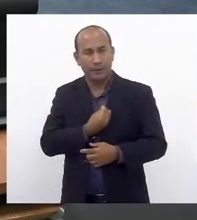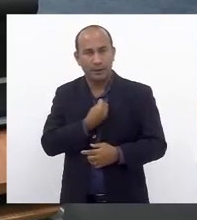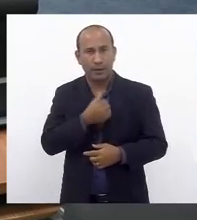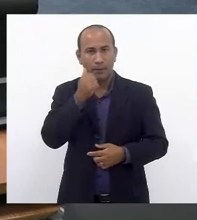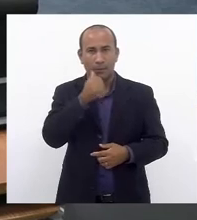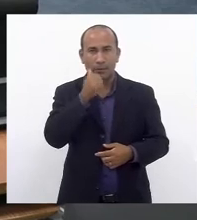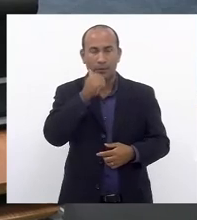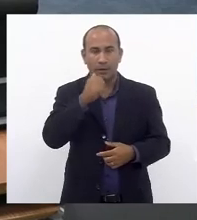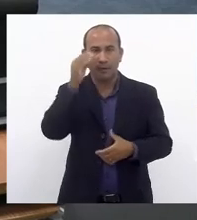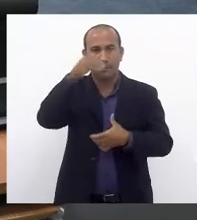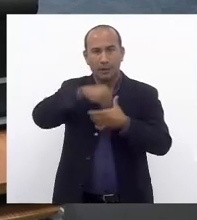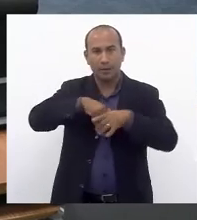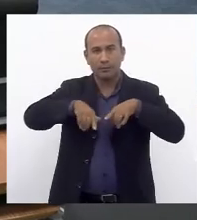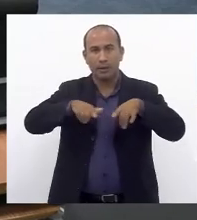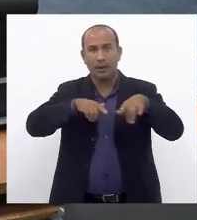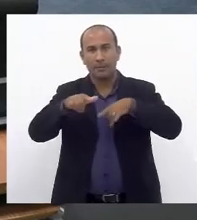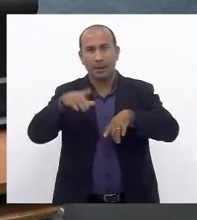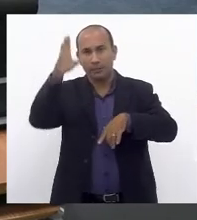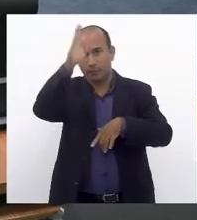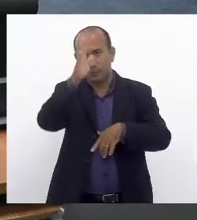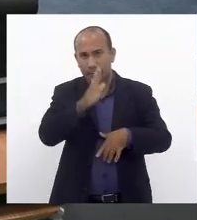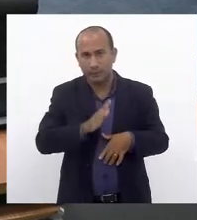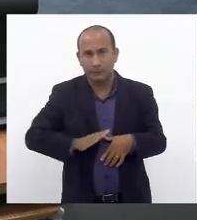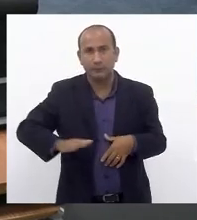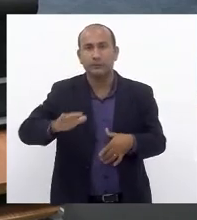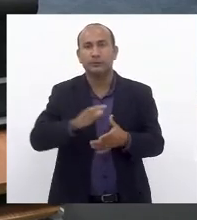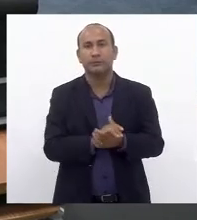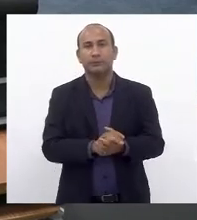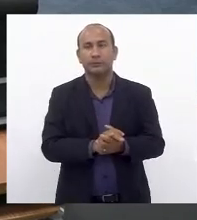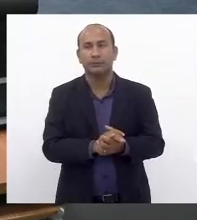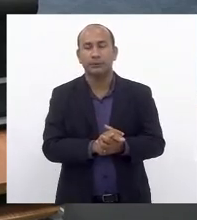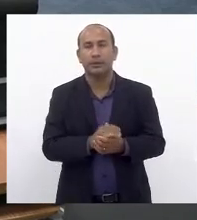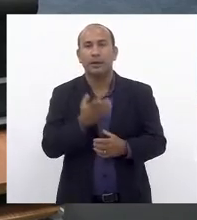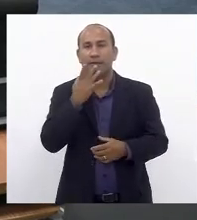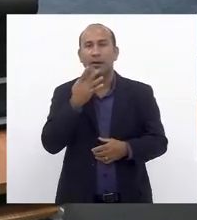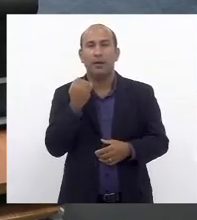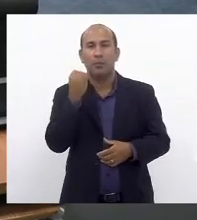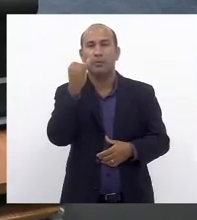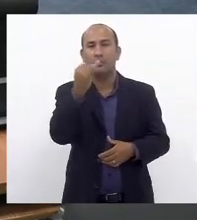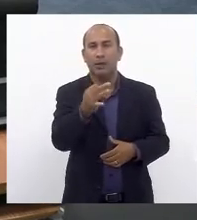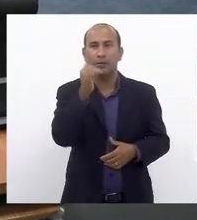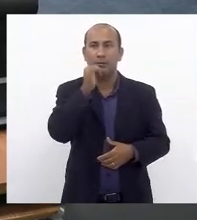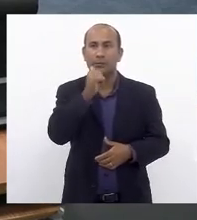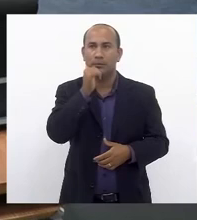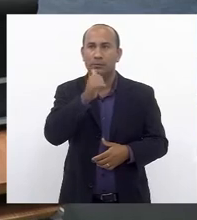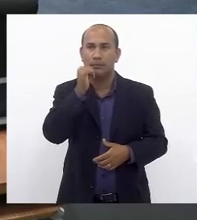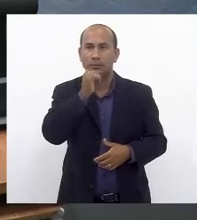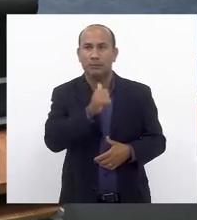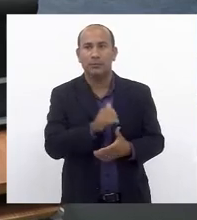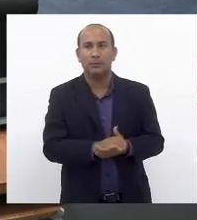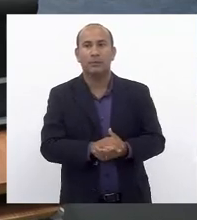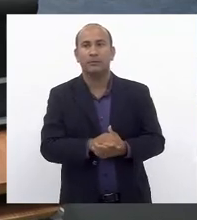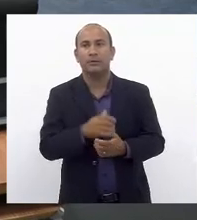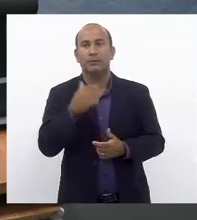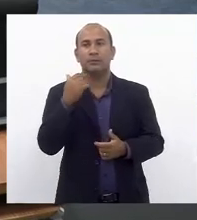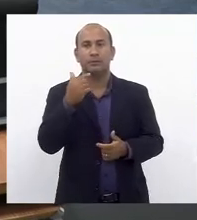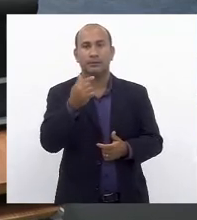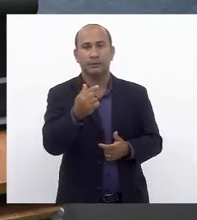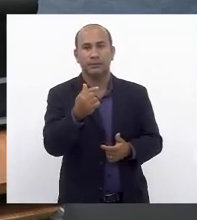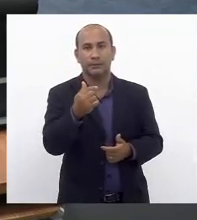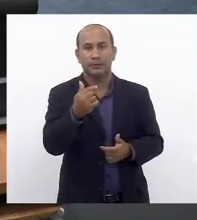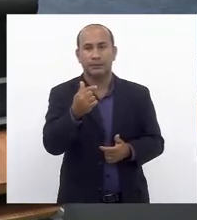no mercado de trabalho brasileiro, ou seja, a quantidade de mulheres entre 17